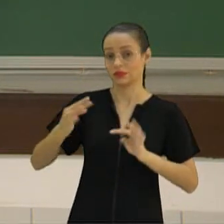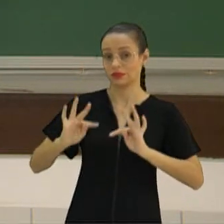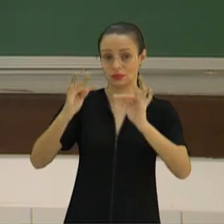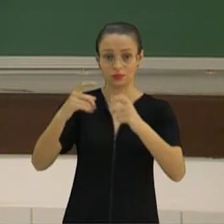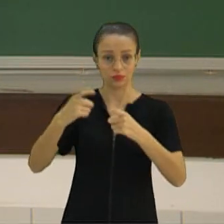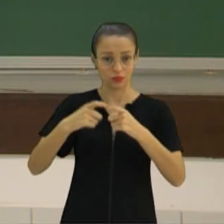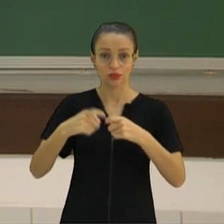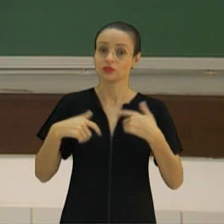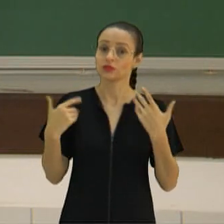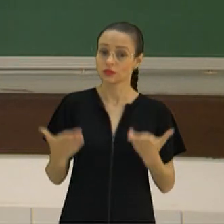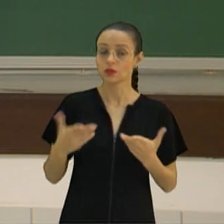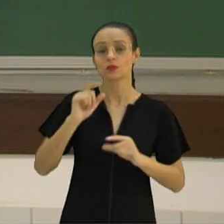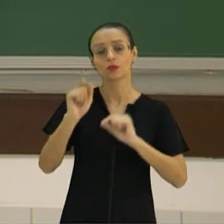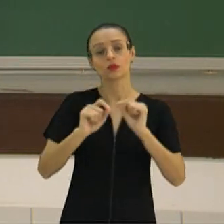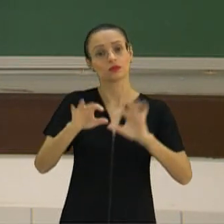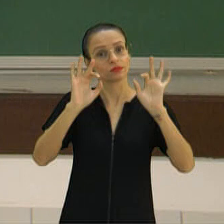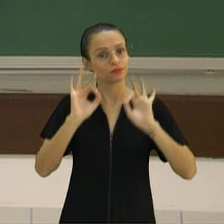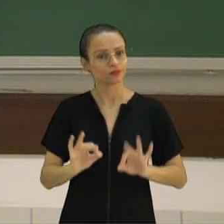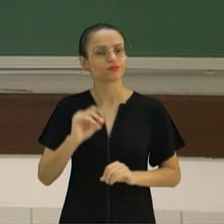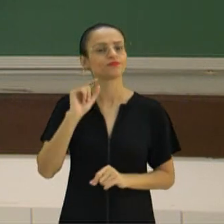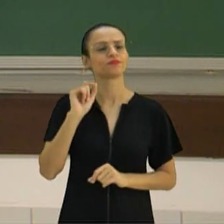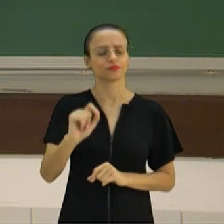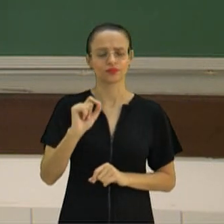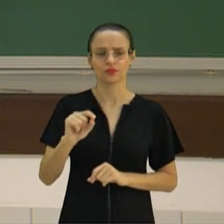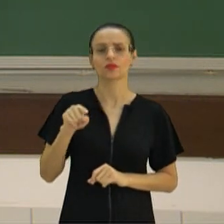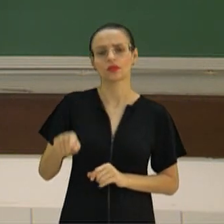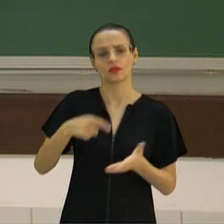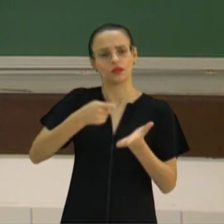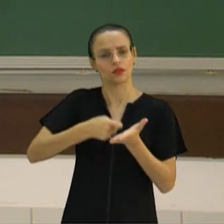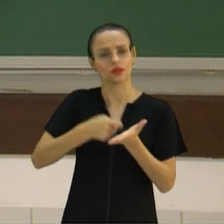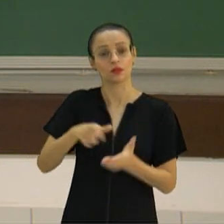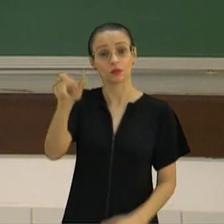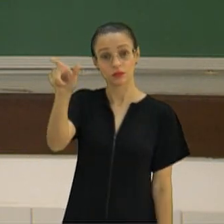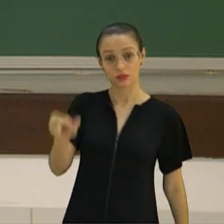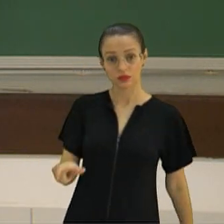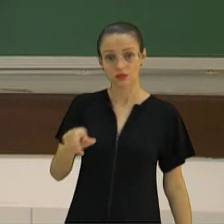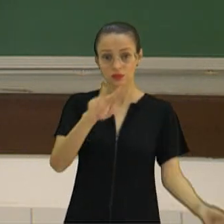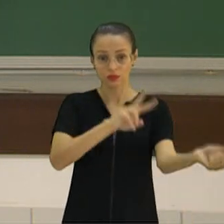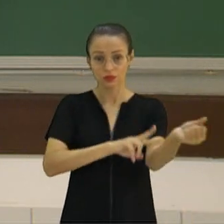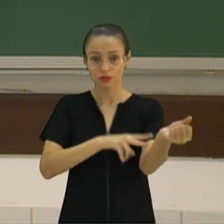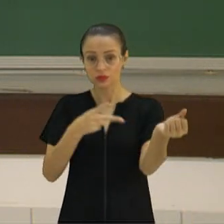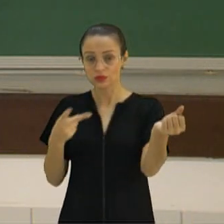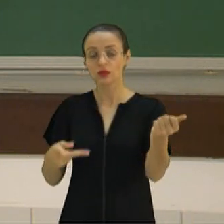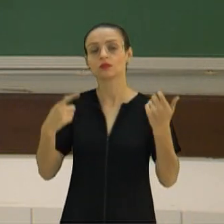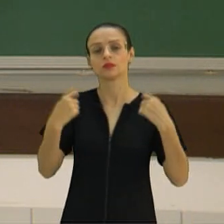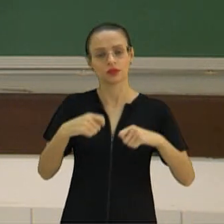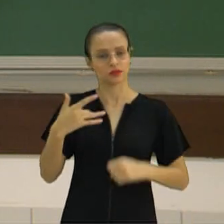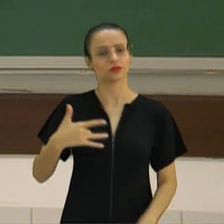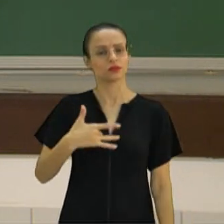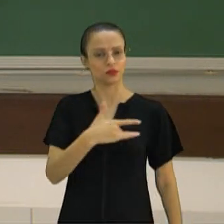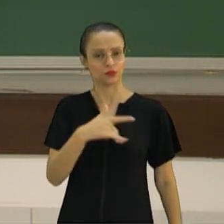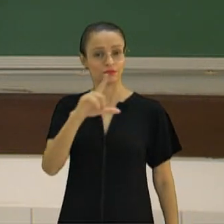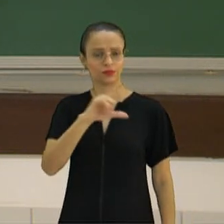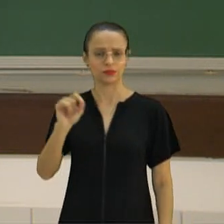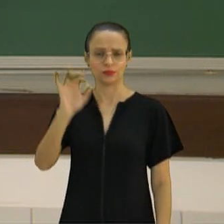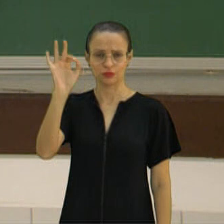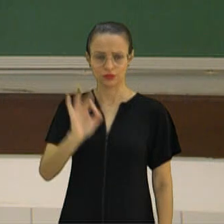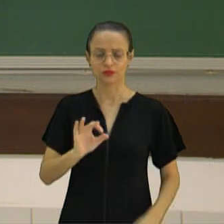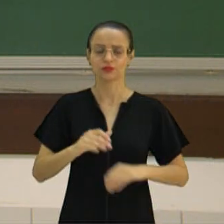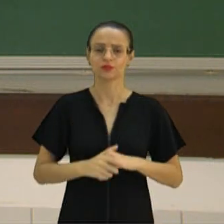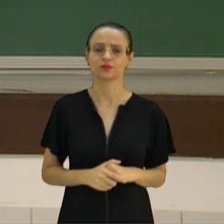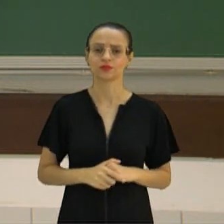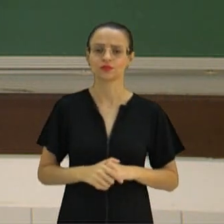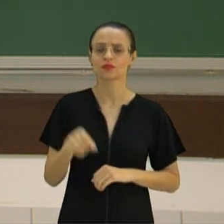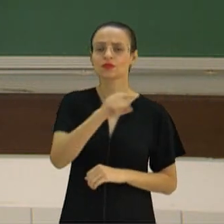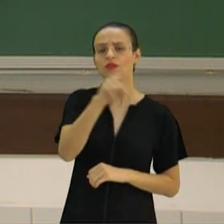médico. Então, nada mais justo que essa exigência. A pessoa, para ser um doador, tem que estar saudável. E falando nisso, você